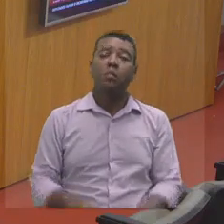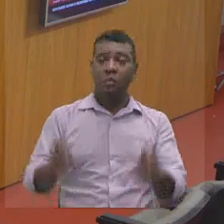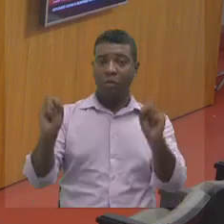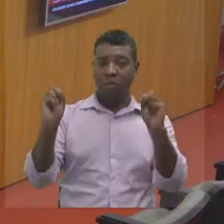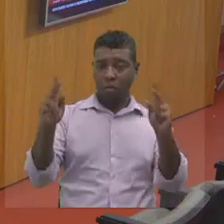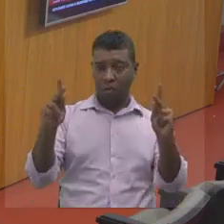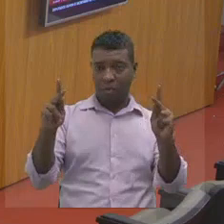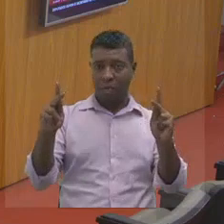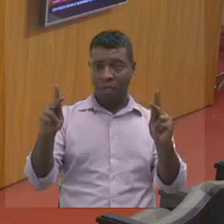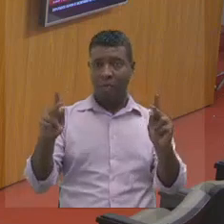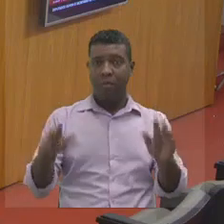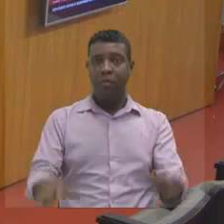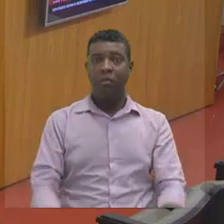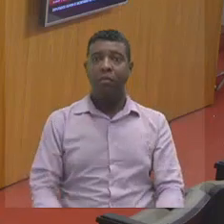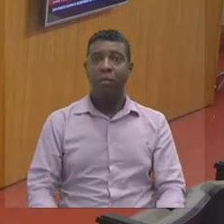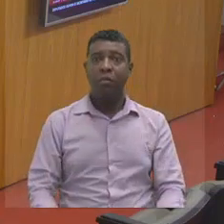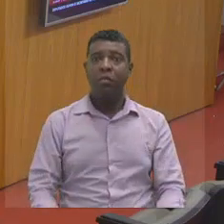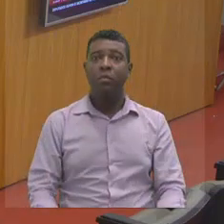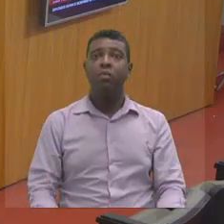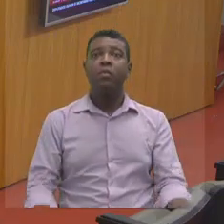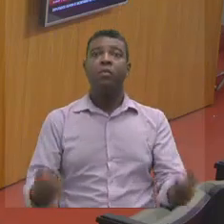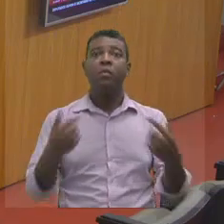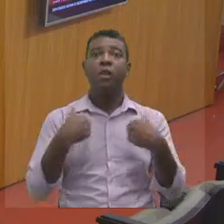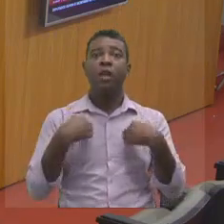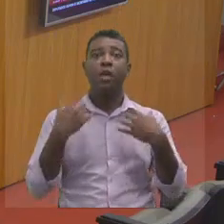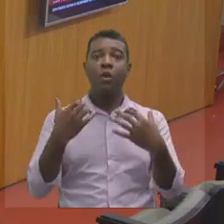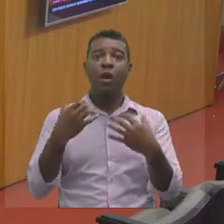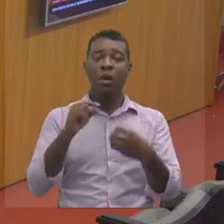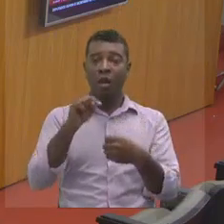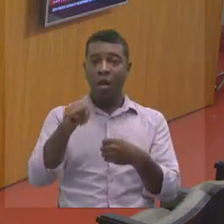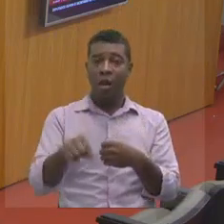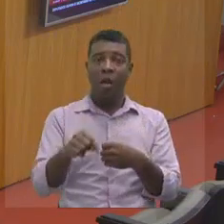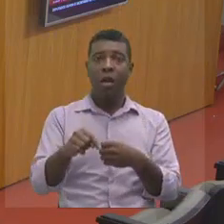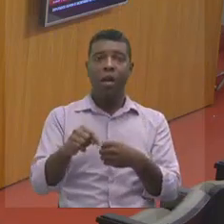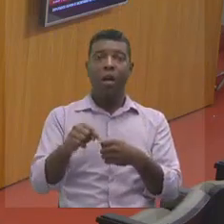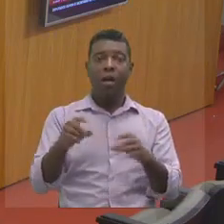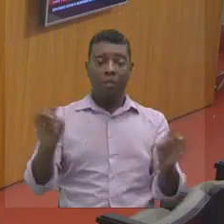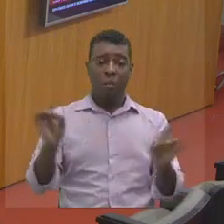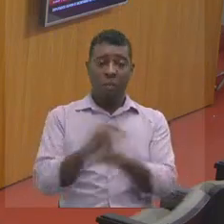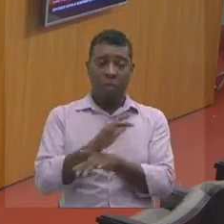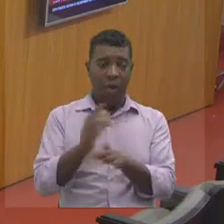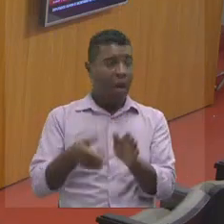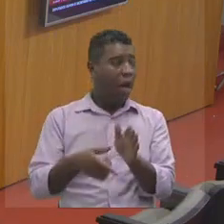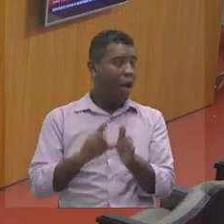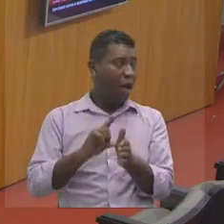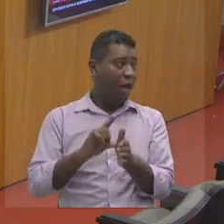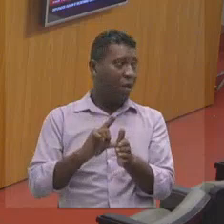Eu queria que a minhas ferramentas